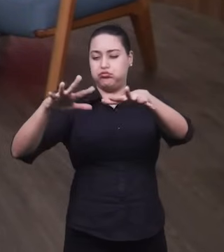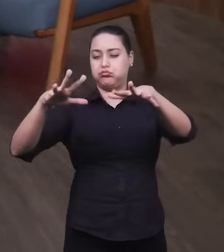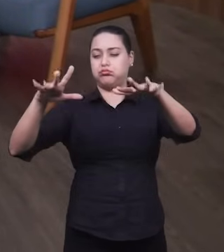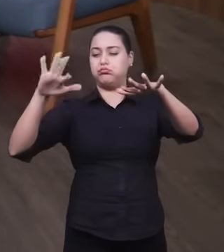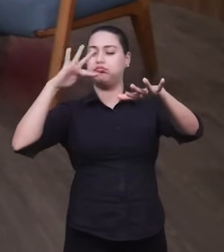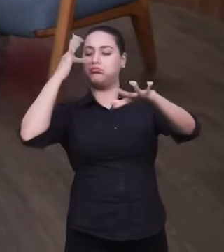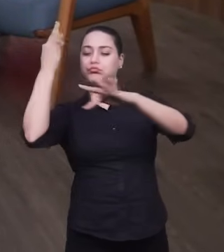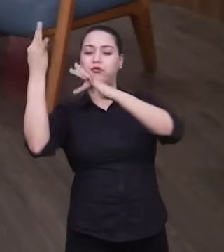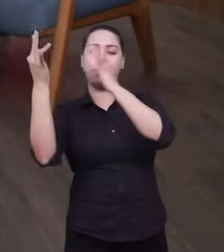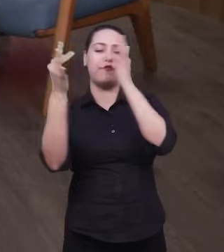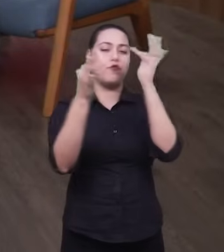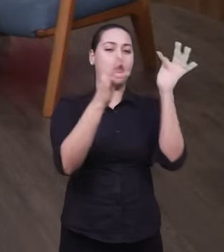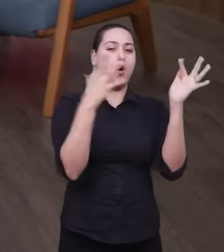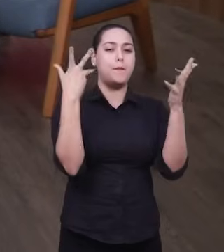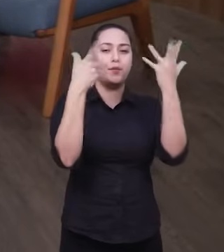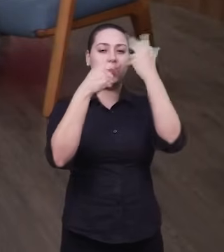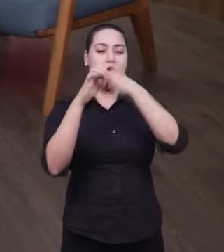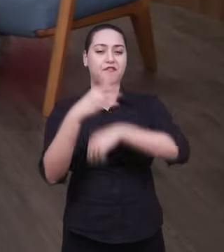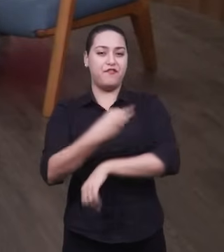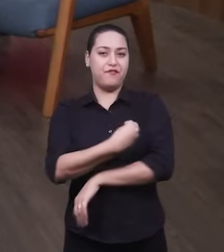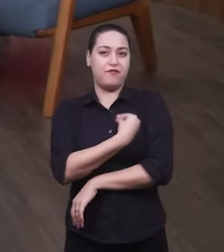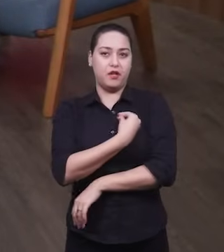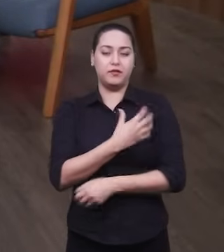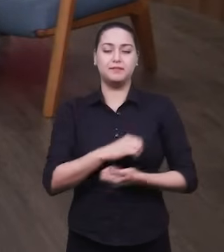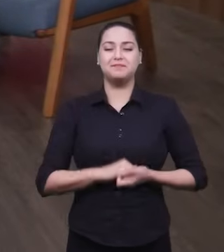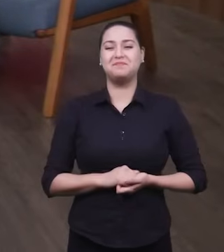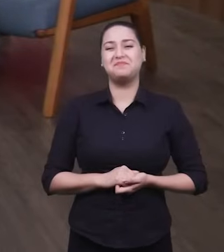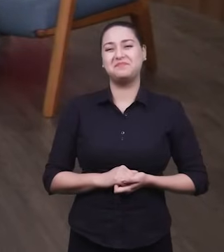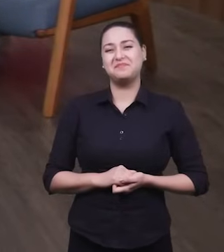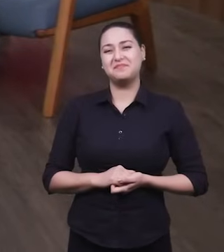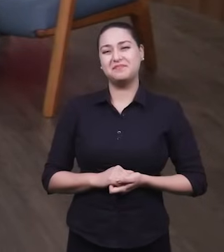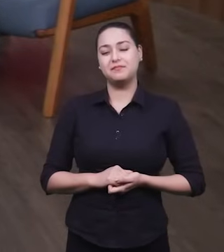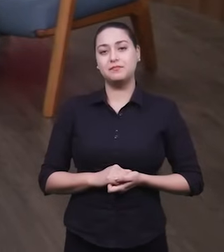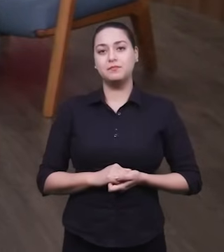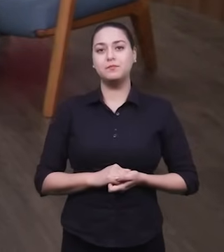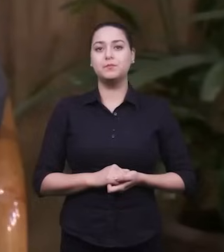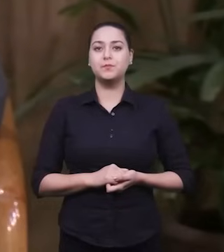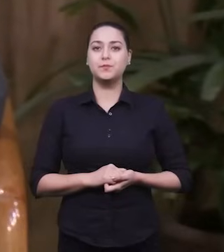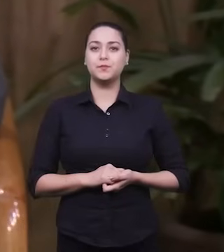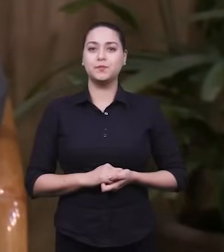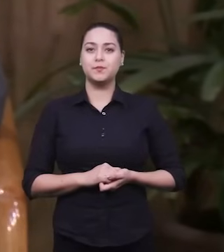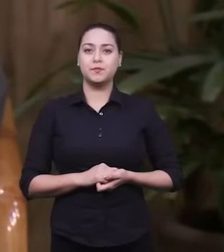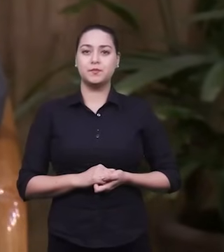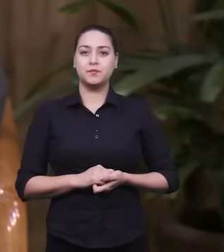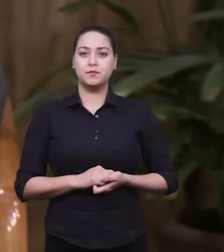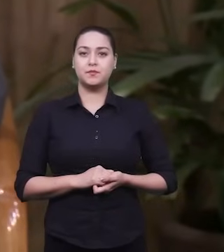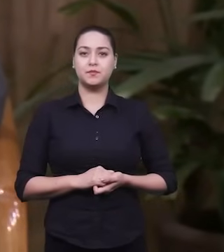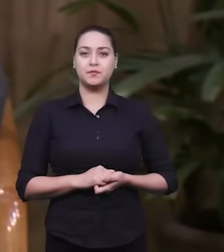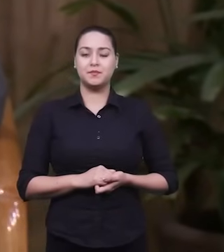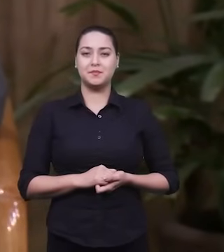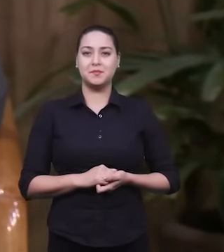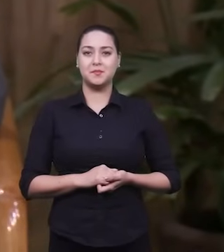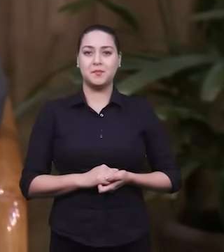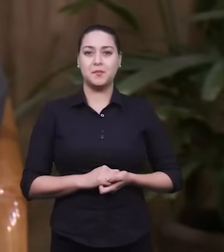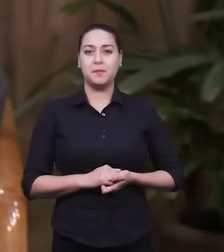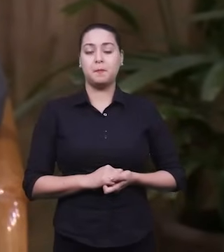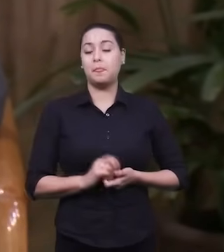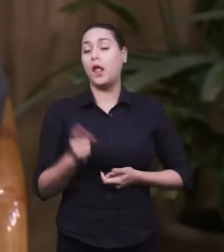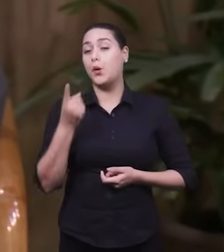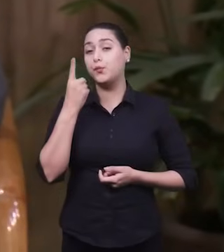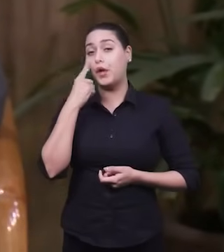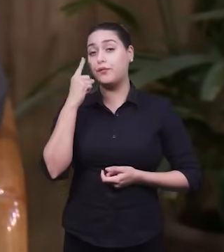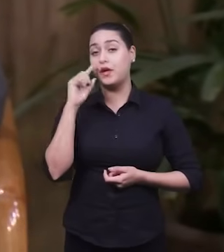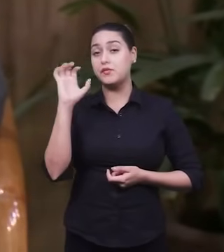flor. Ela está viva. Está viva. Há um aspecto interessante aqui, Daniel e Sérgio, é que é a constatação,